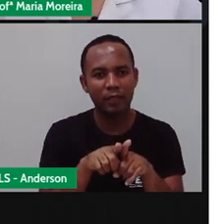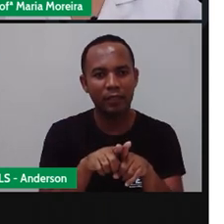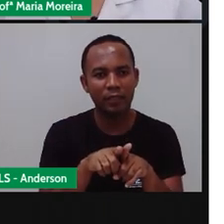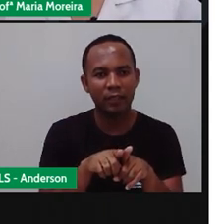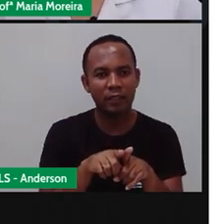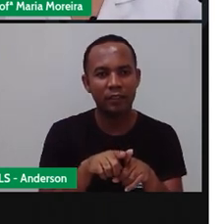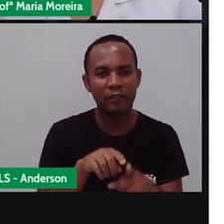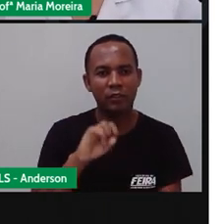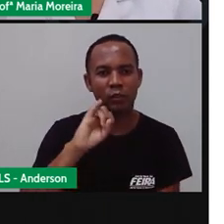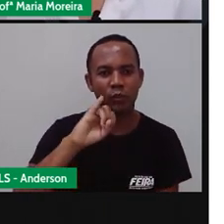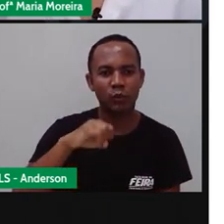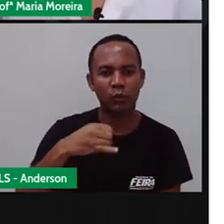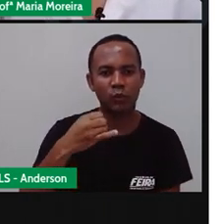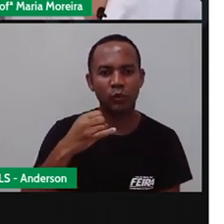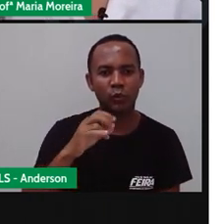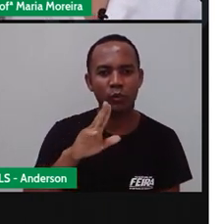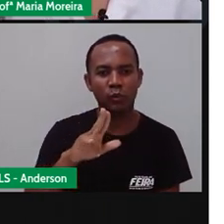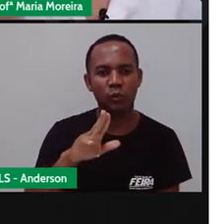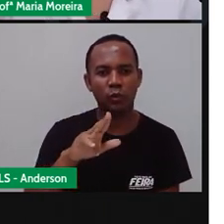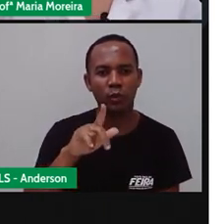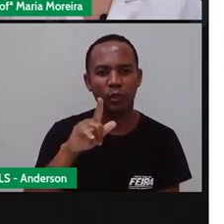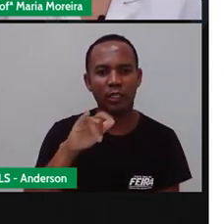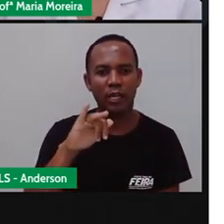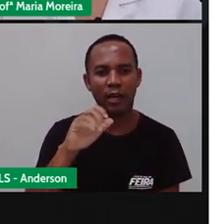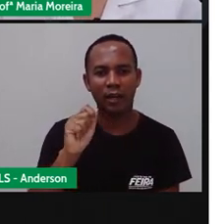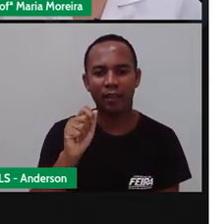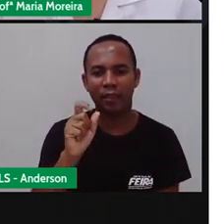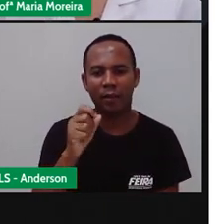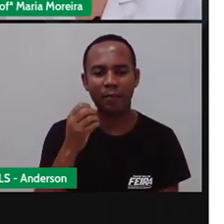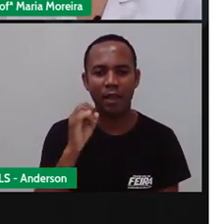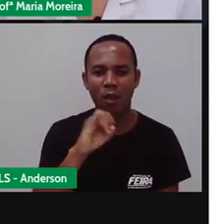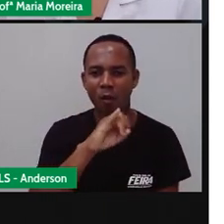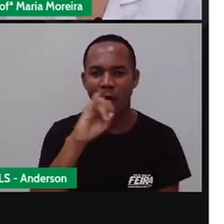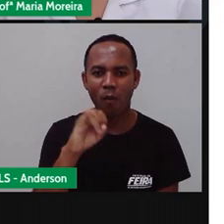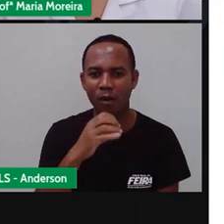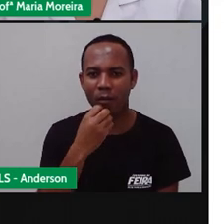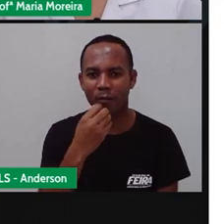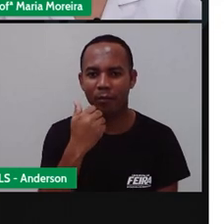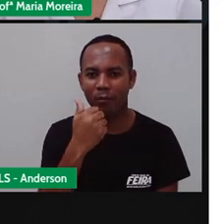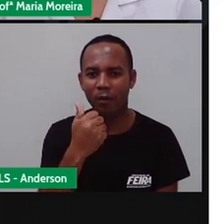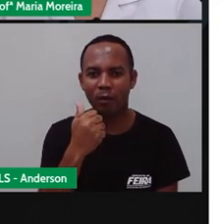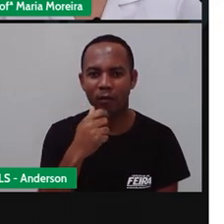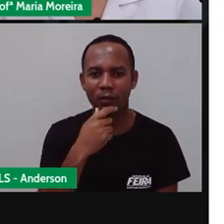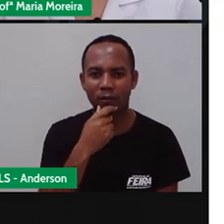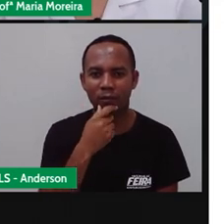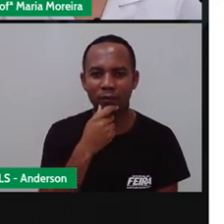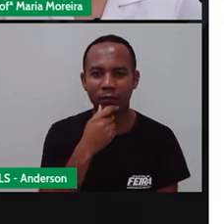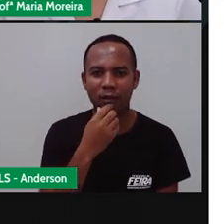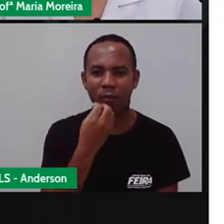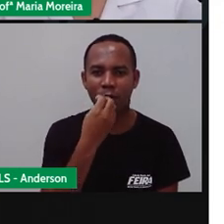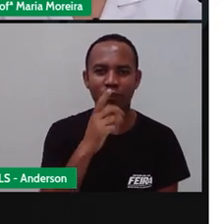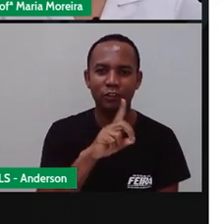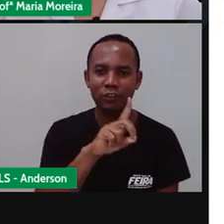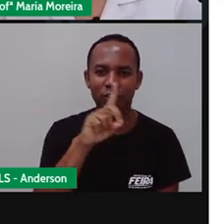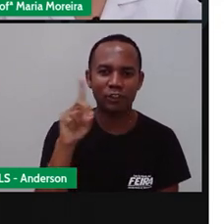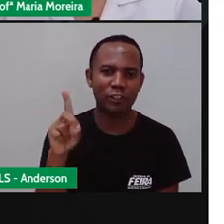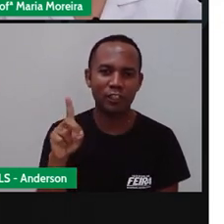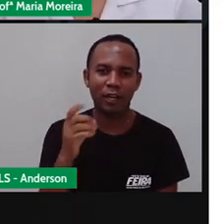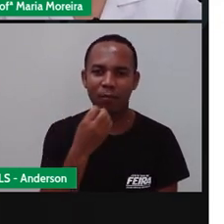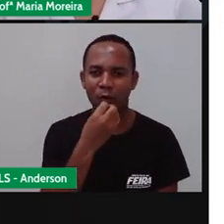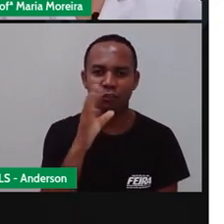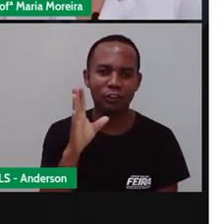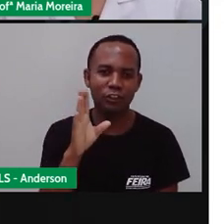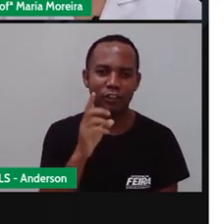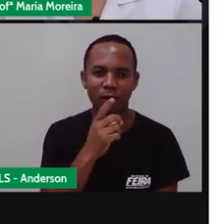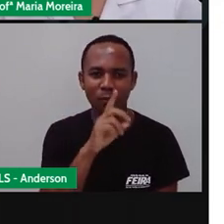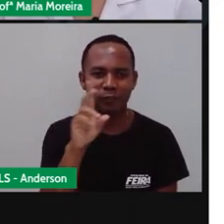Júlia Loyola, oi. Oi, Júlia, tudo bem com você? Lucinete Santos, bom dia, meu